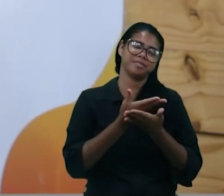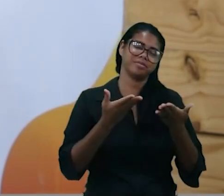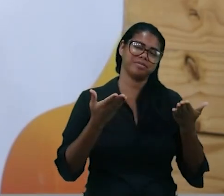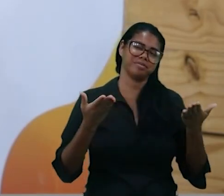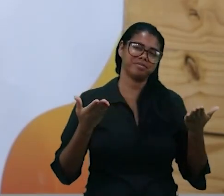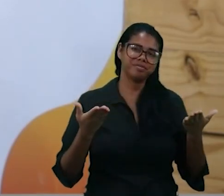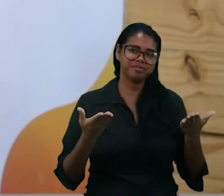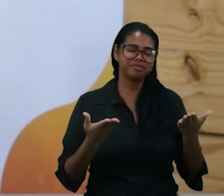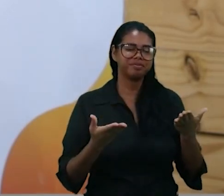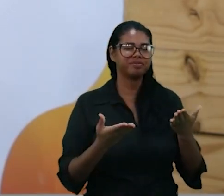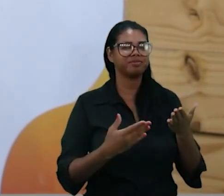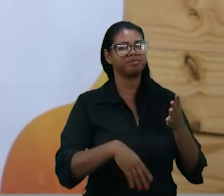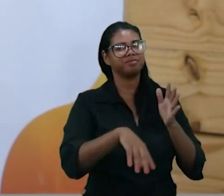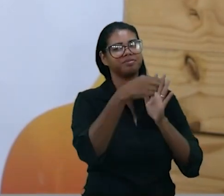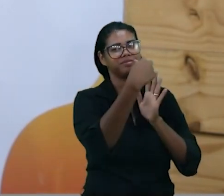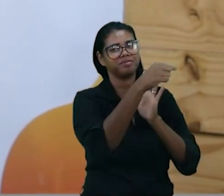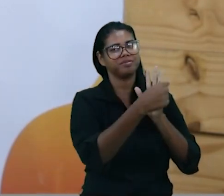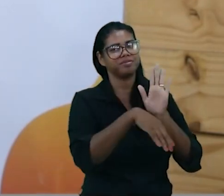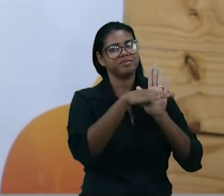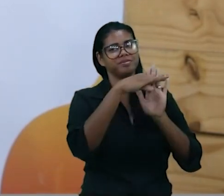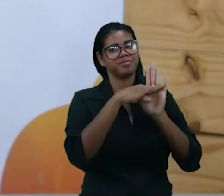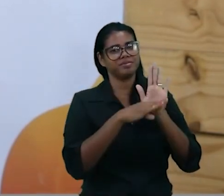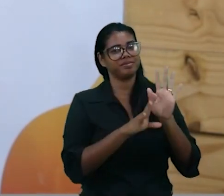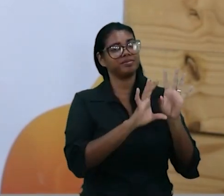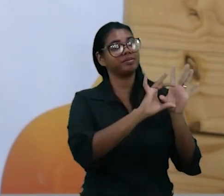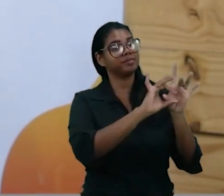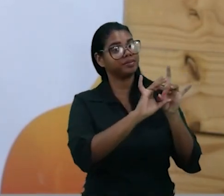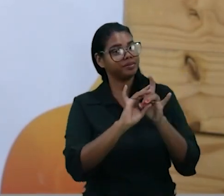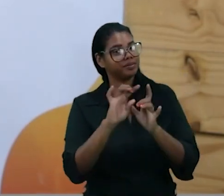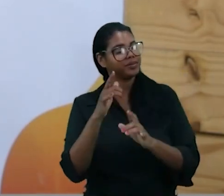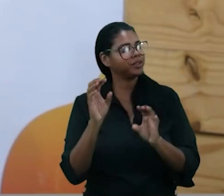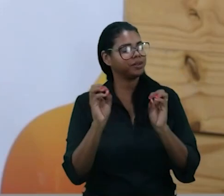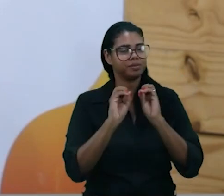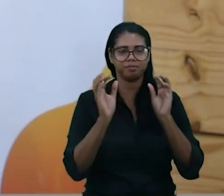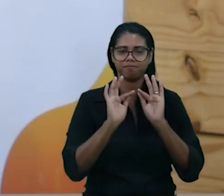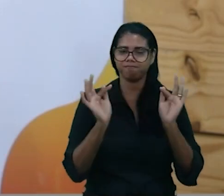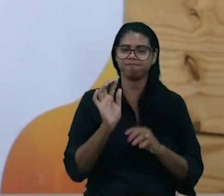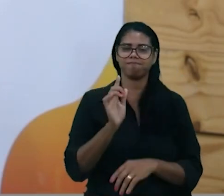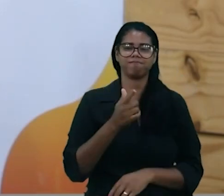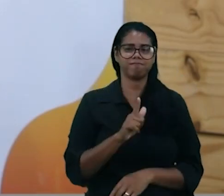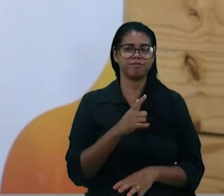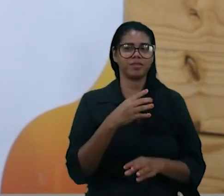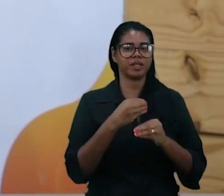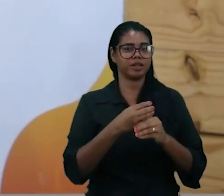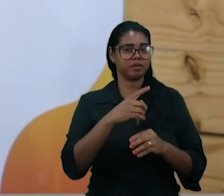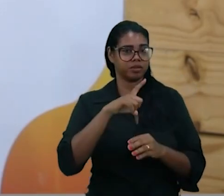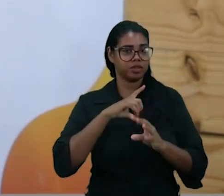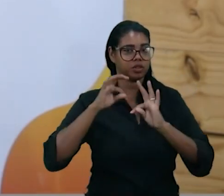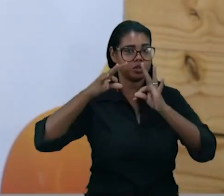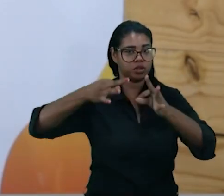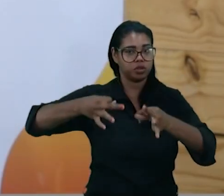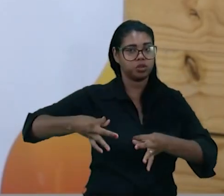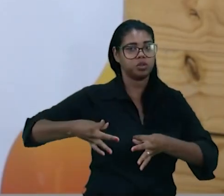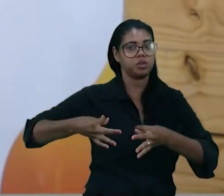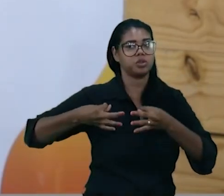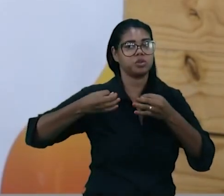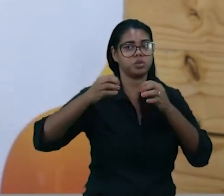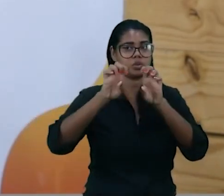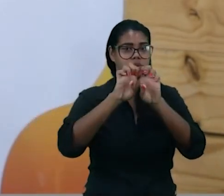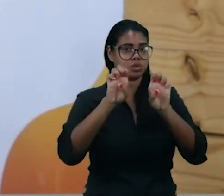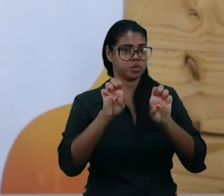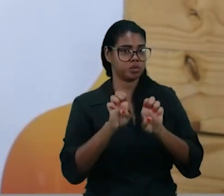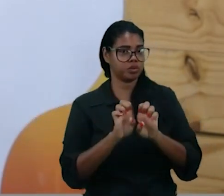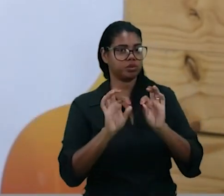porque classificação é um assunto que não é muito simples, mas ele tem toda uma lógica, toda uma estrutura, toda